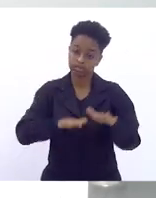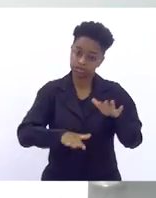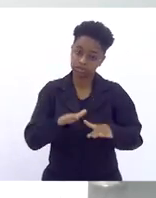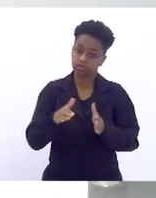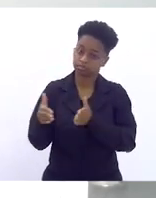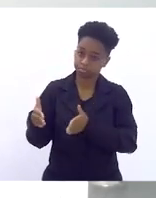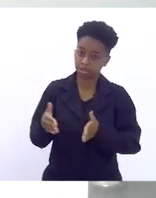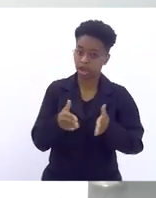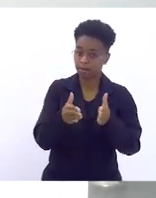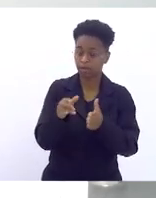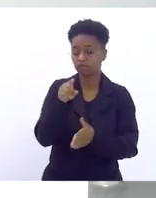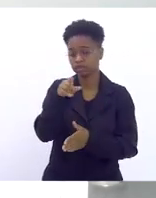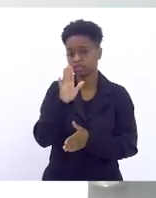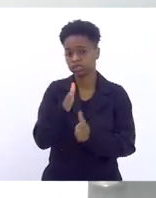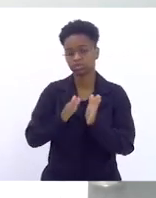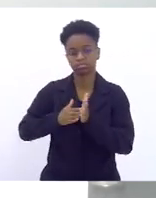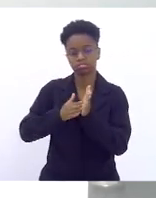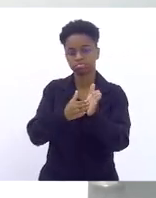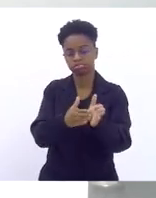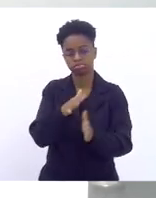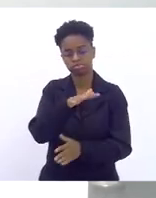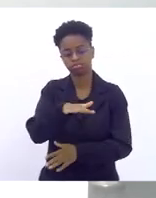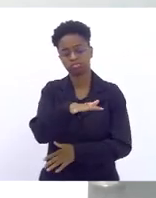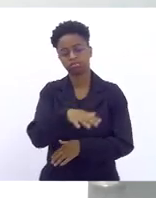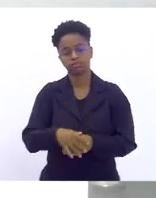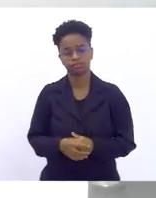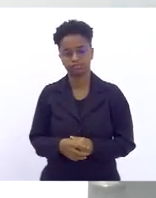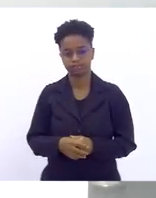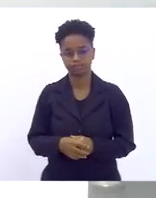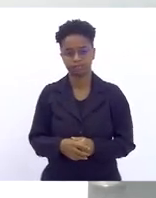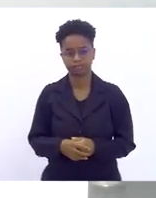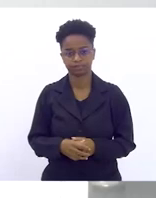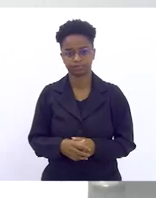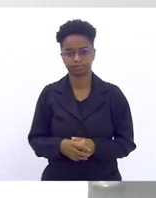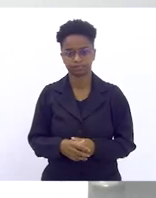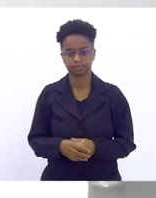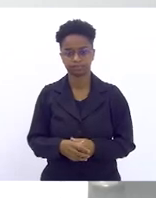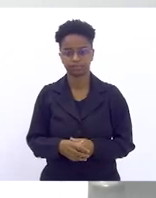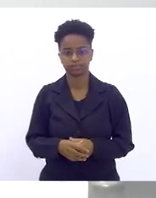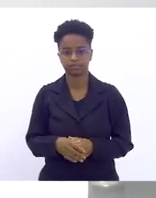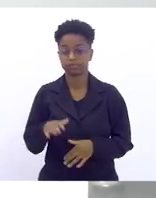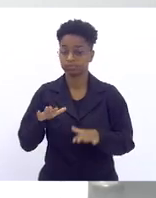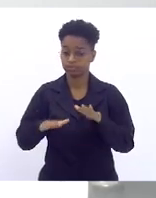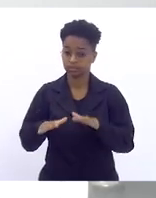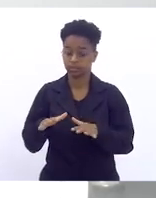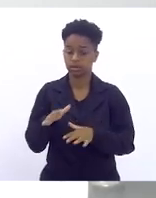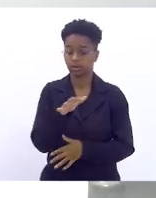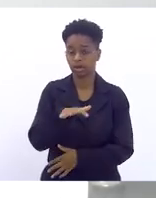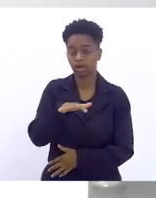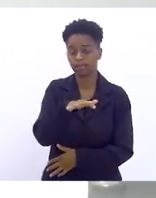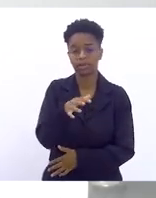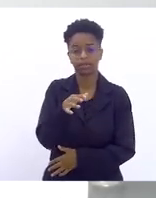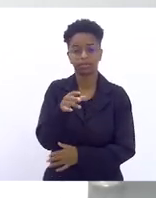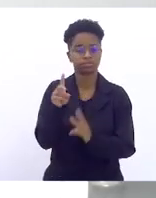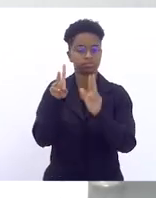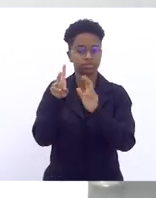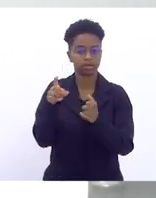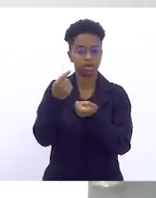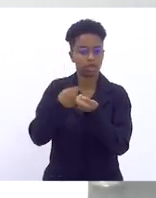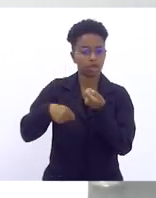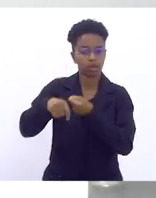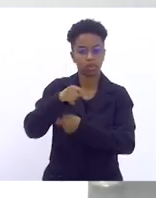caminho e você já tá nessa linha um caminho tá aí o complexo da economia verde mas que a gente